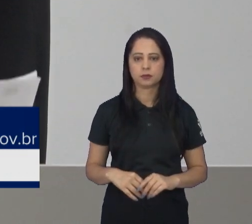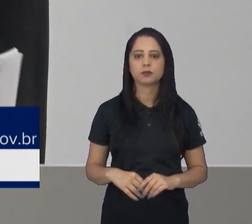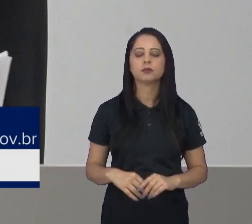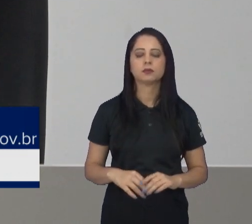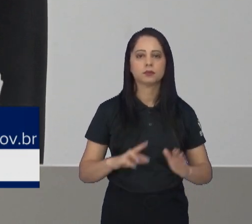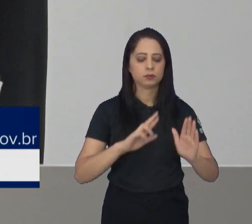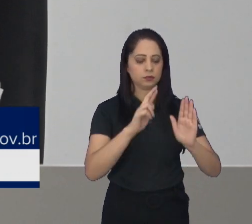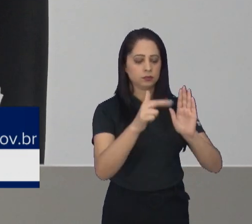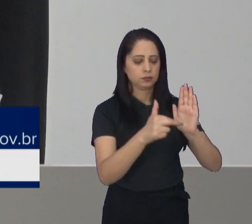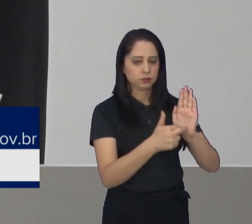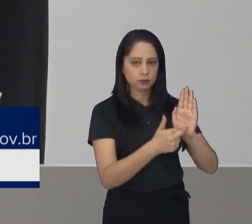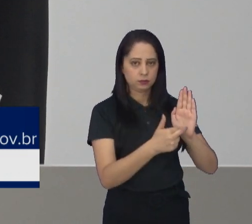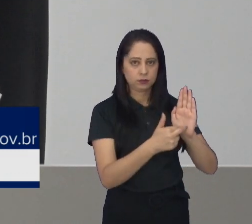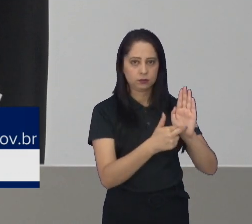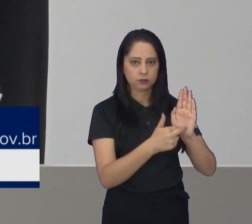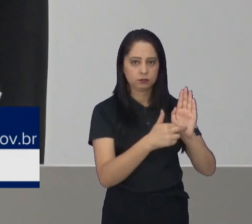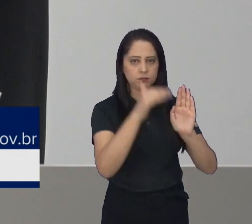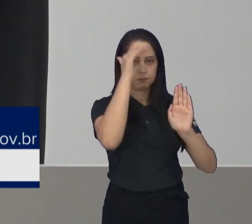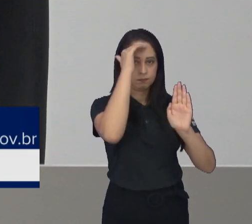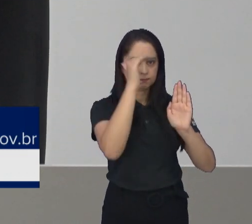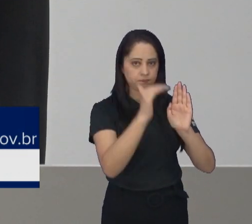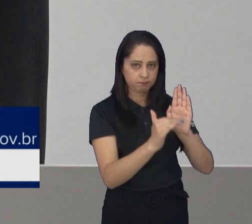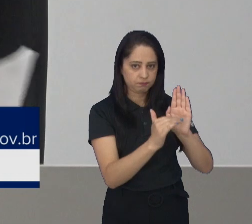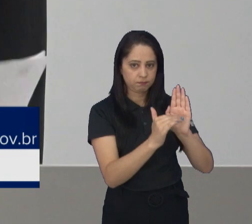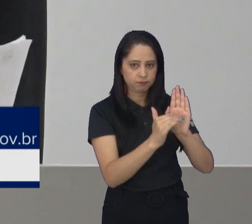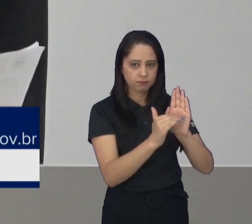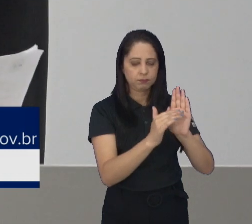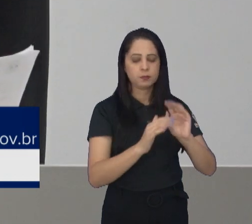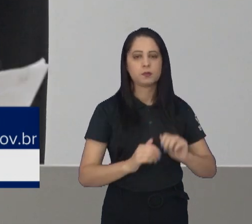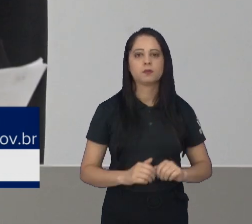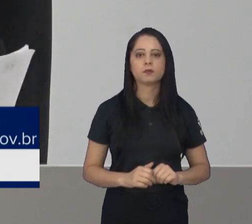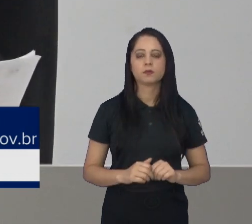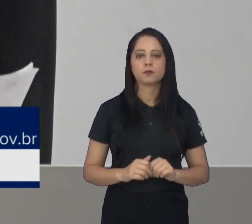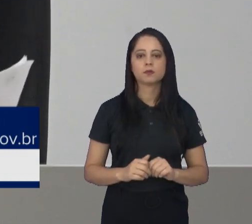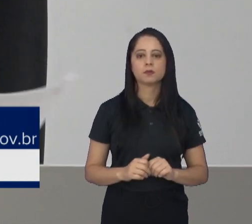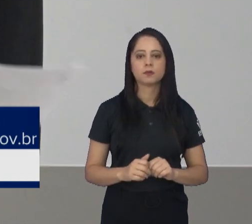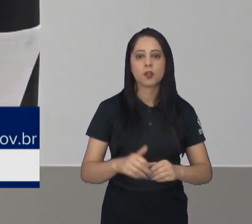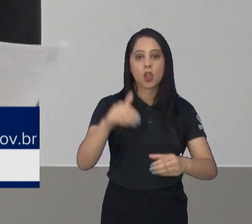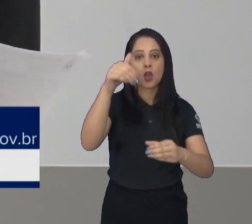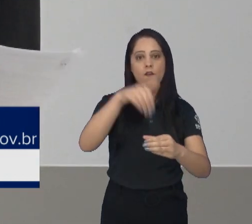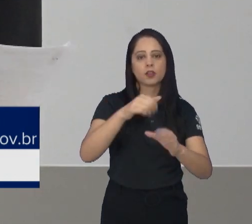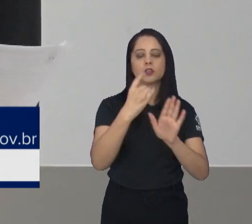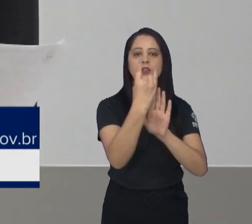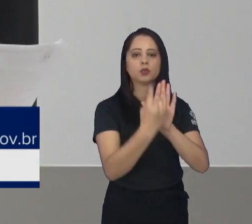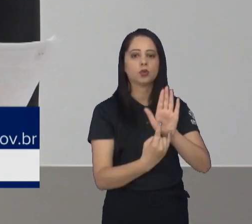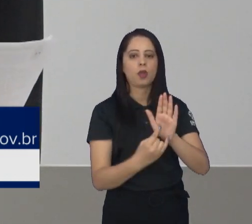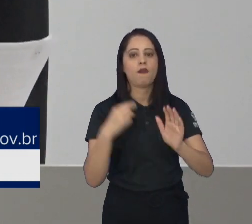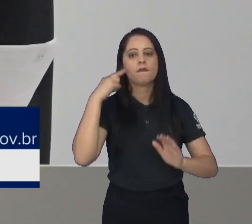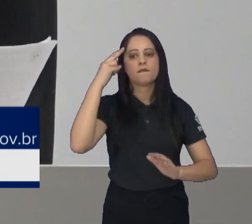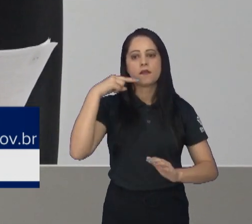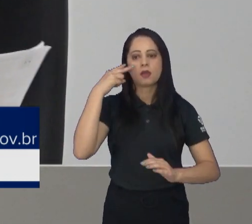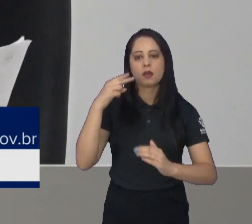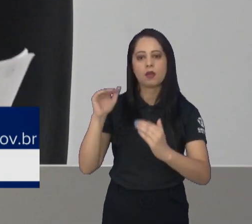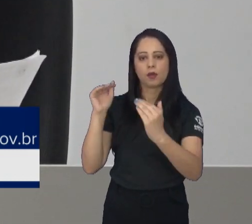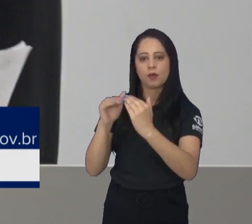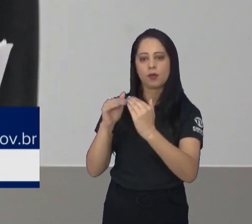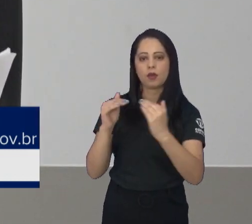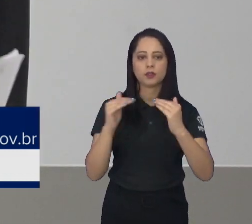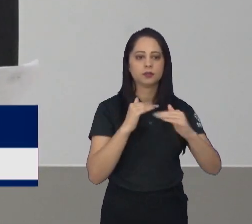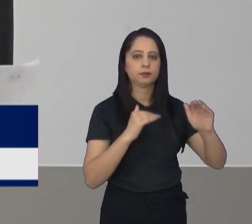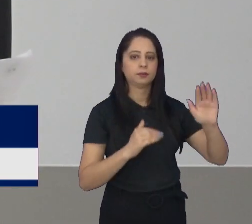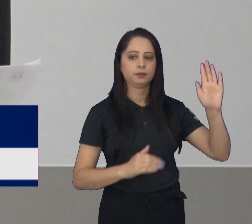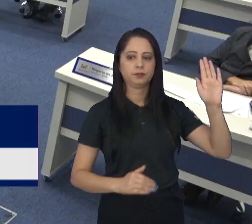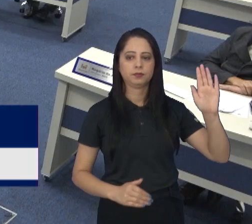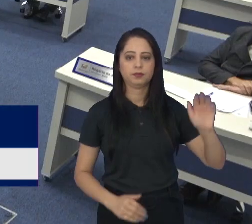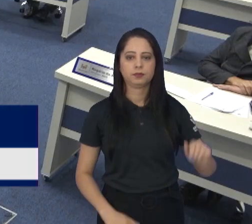termos regimentais, não serão, portanto, votados. Em votação, o processo. Vereadores favoráveis permaneçam como estão, os contrários